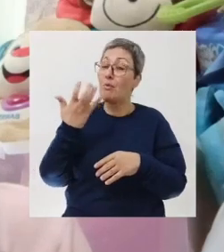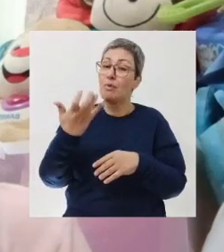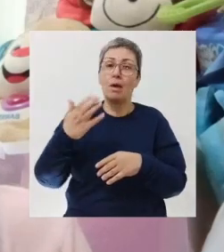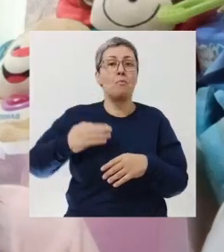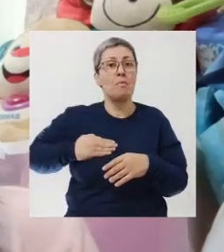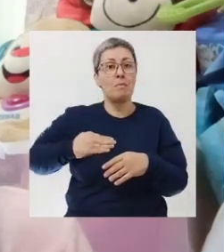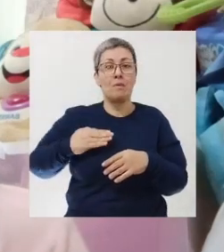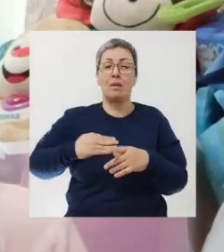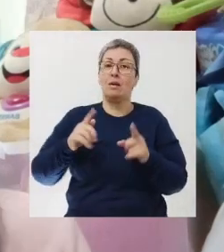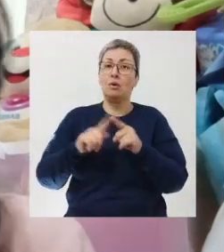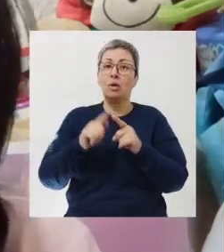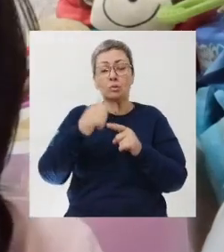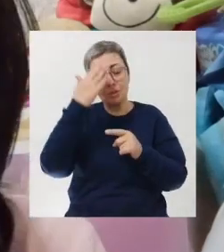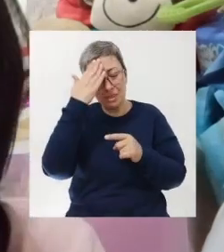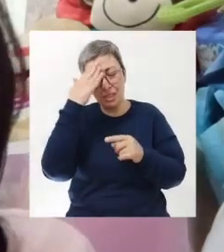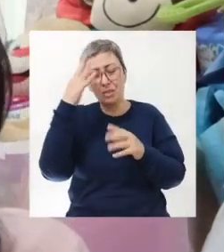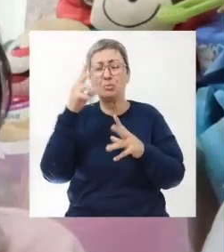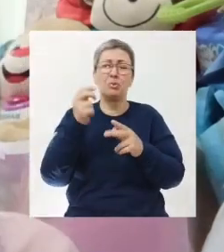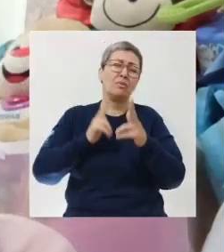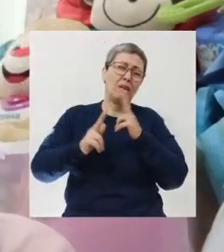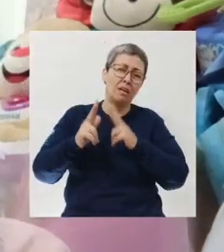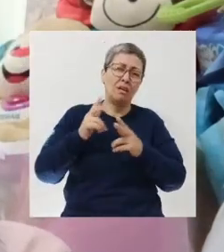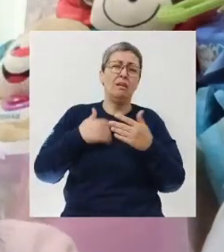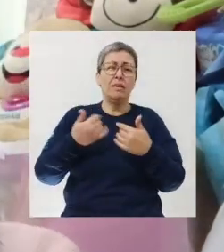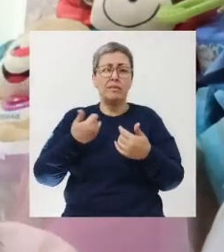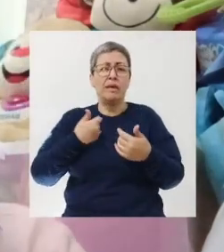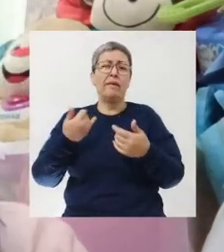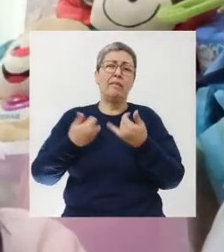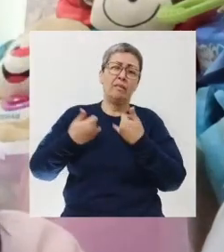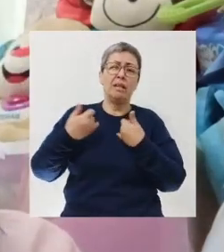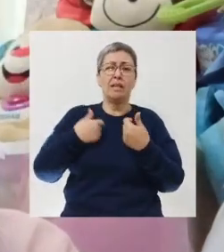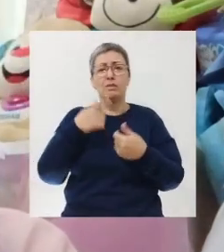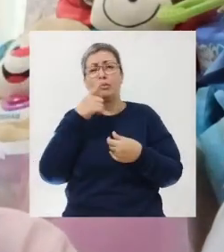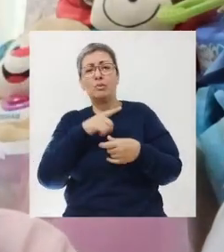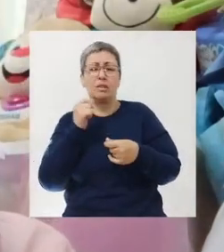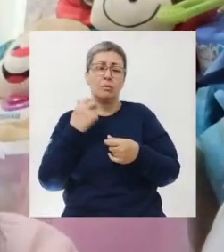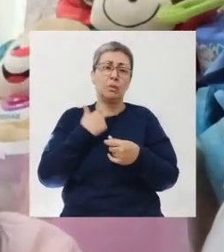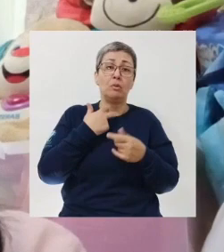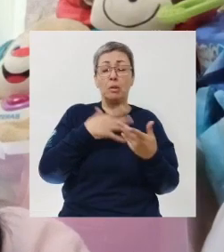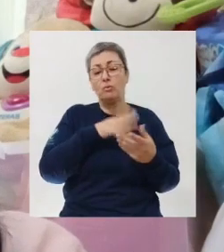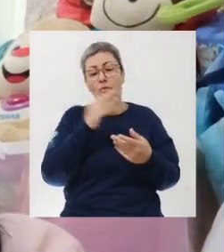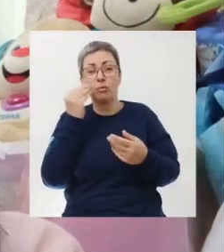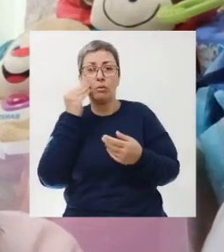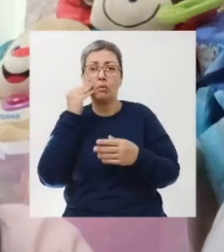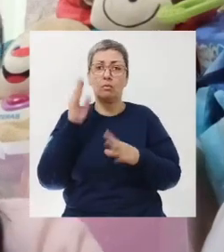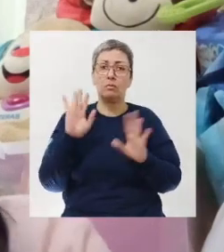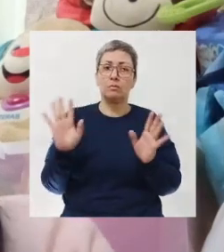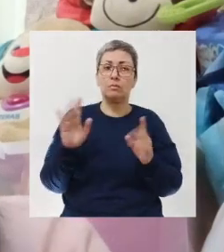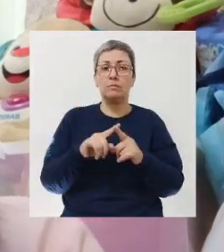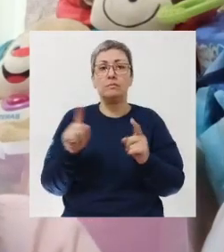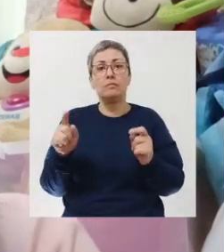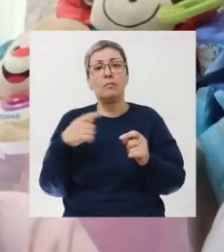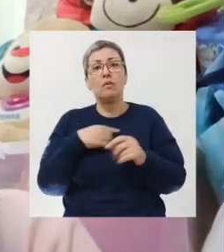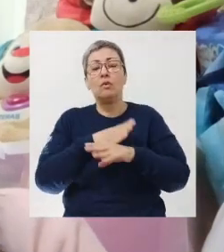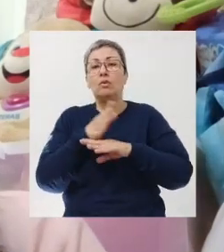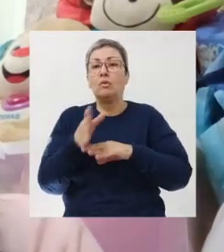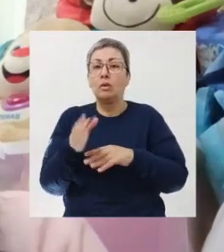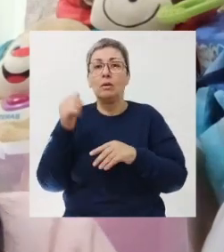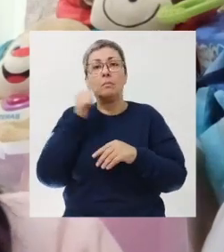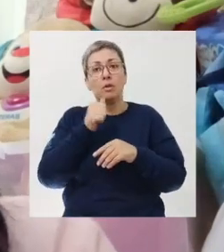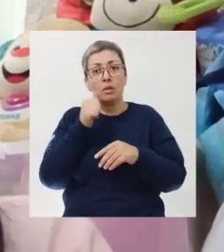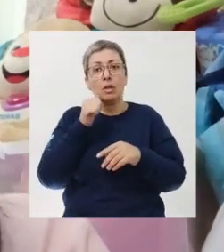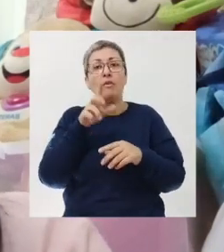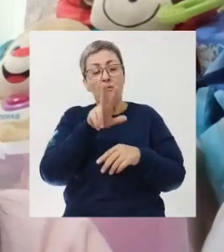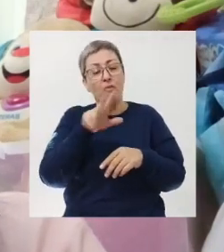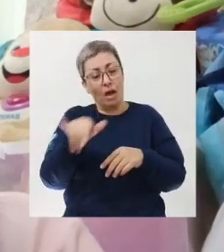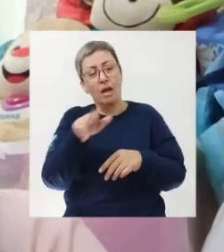não, eu quero amamentar, eu sei que todo mundo fala que não pode, que não consegue, mas eu vou tentar, né? Aí